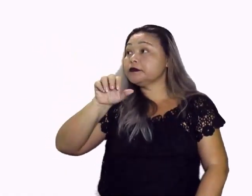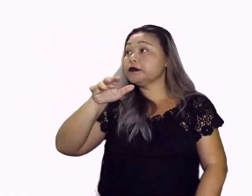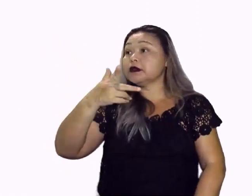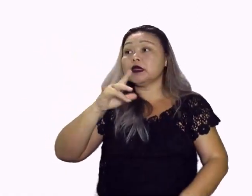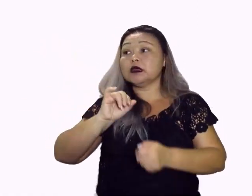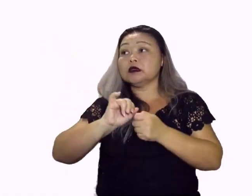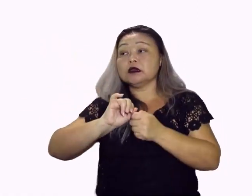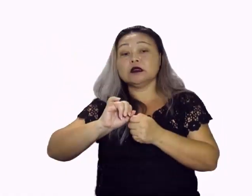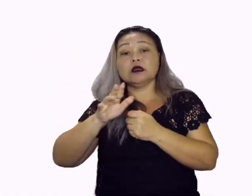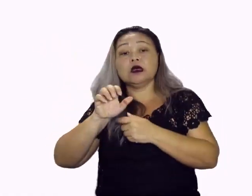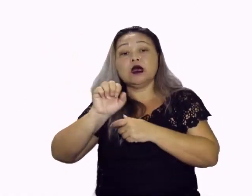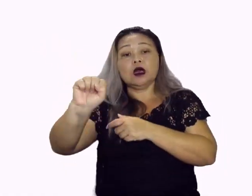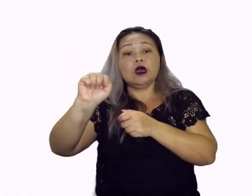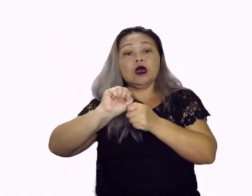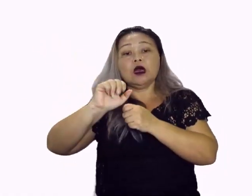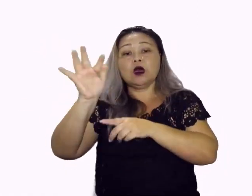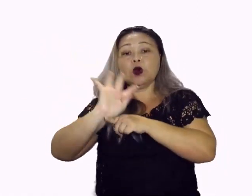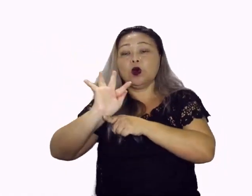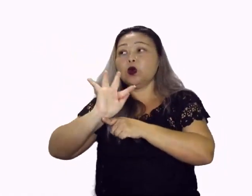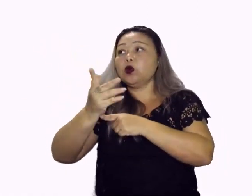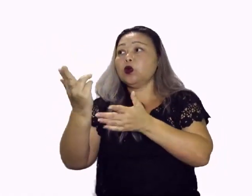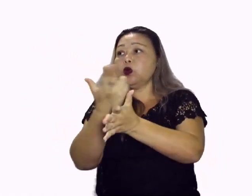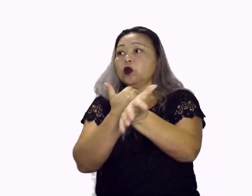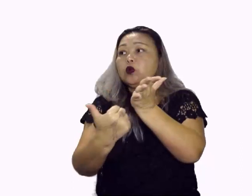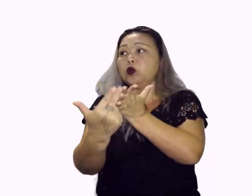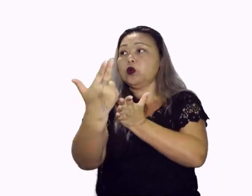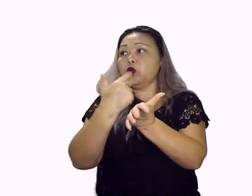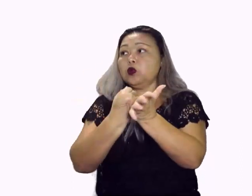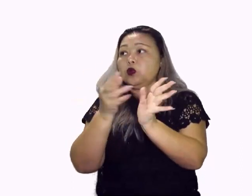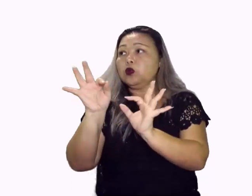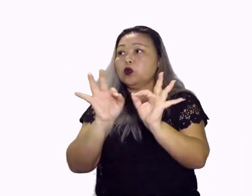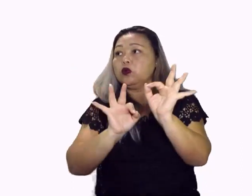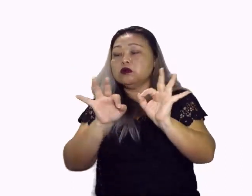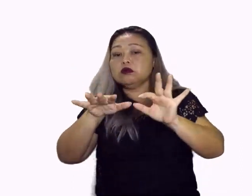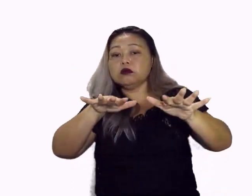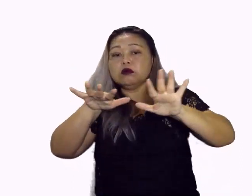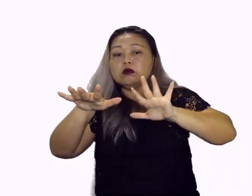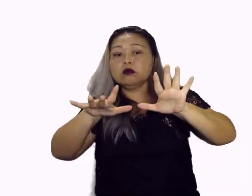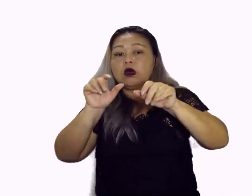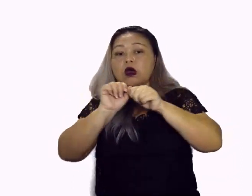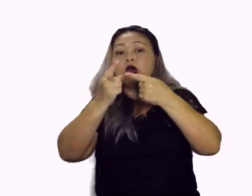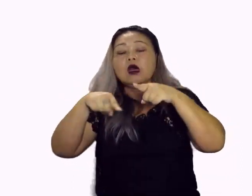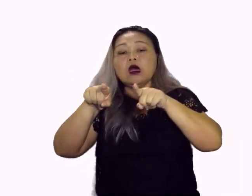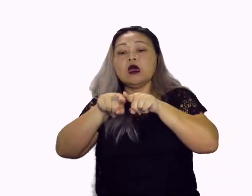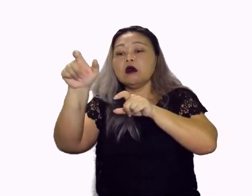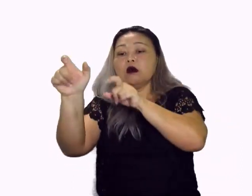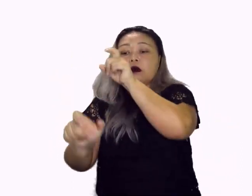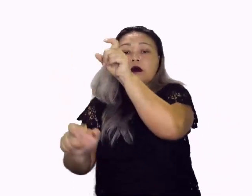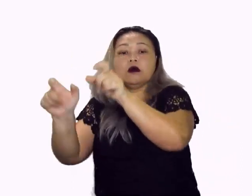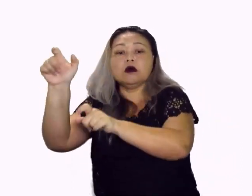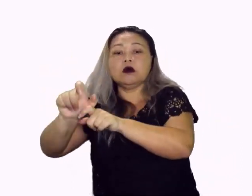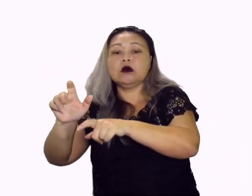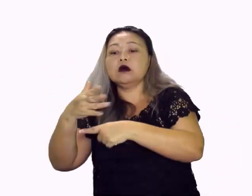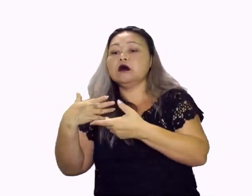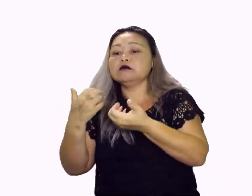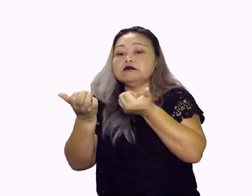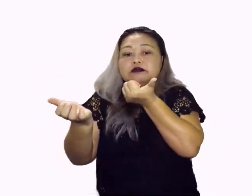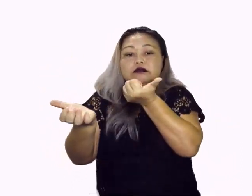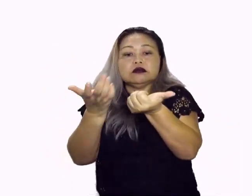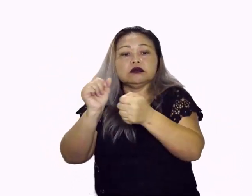super-heróis dos desenhos e filmes animados, bem como os personagens de filmes, ó,